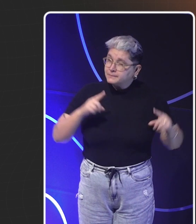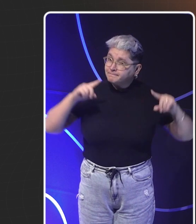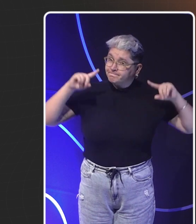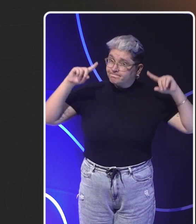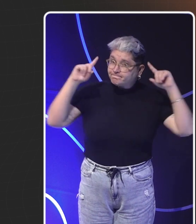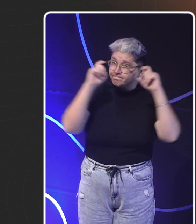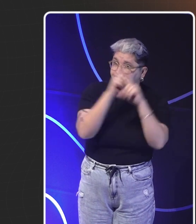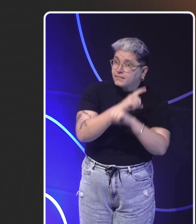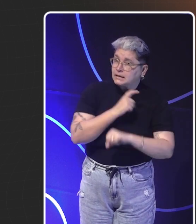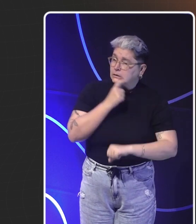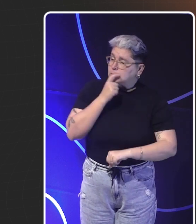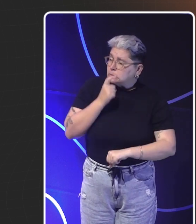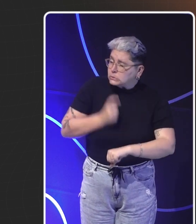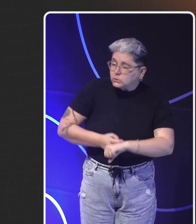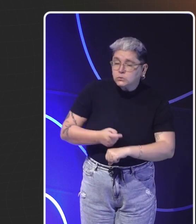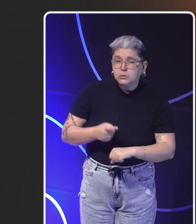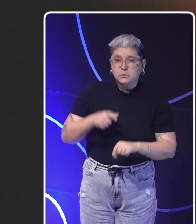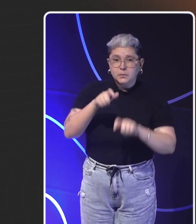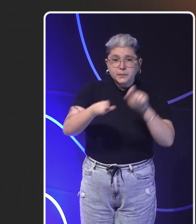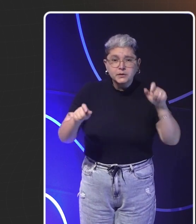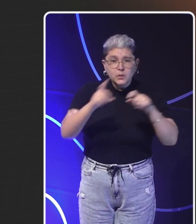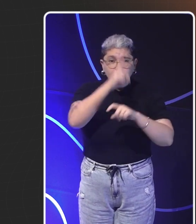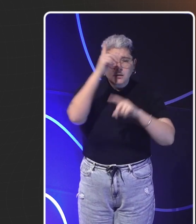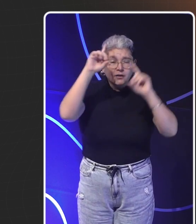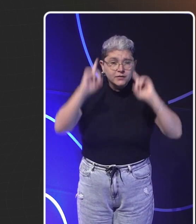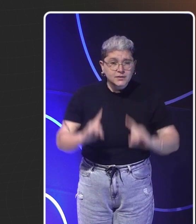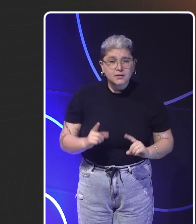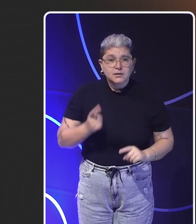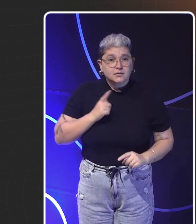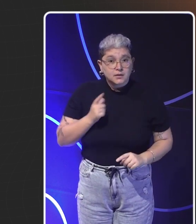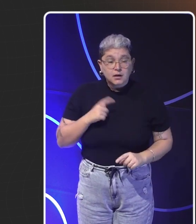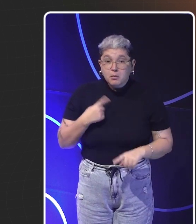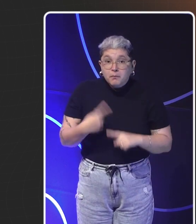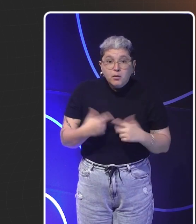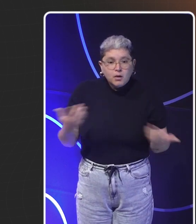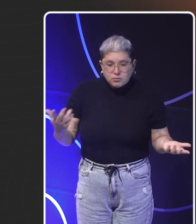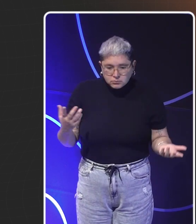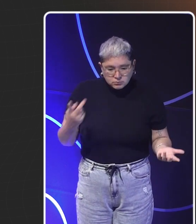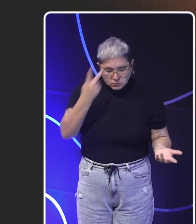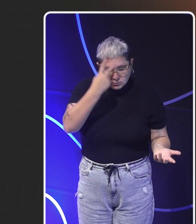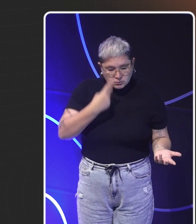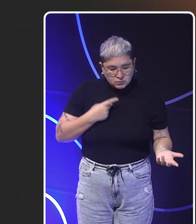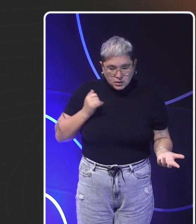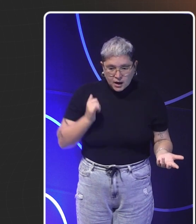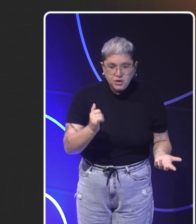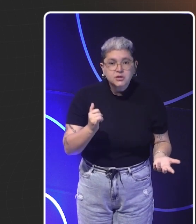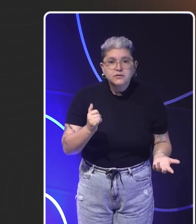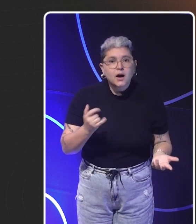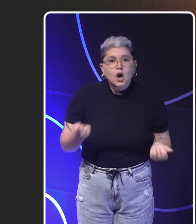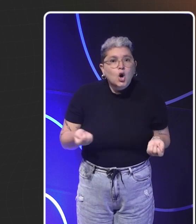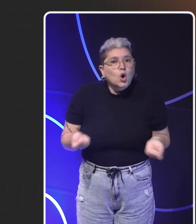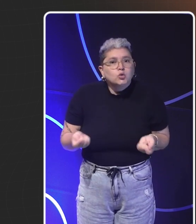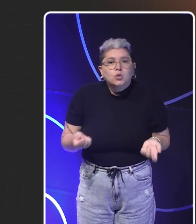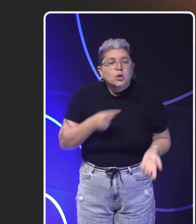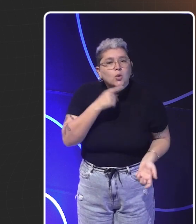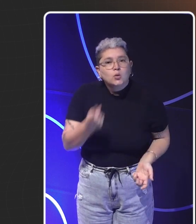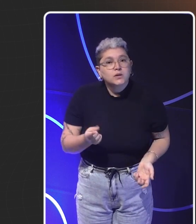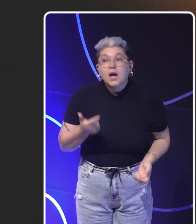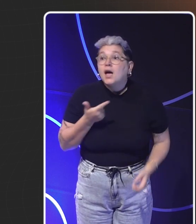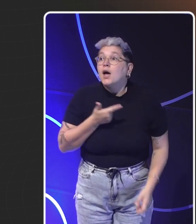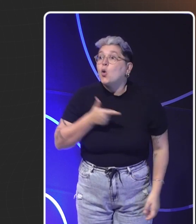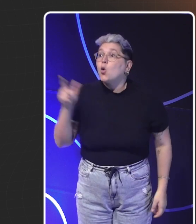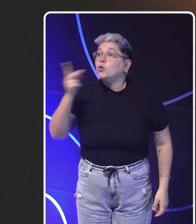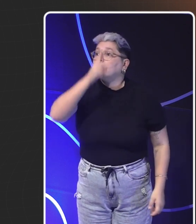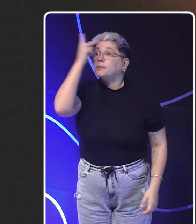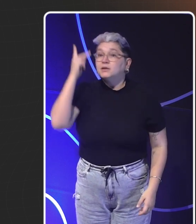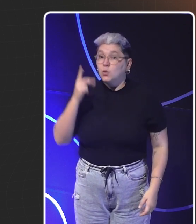com deficiência passam, né? A gente não consegue ter controle e poder sobre as nossas próprias narrativas. É sempre alguém sem